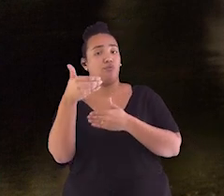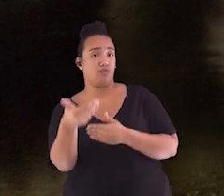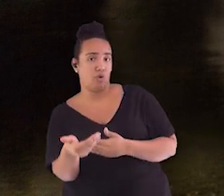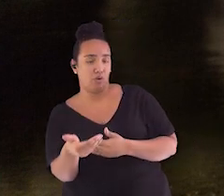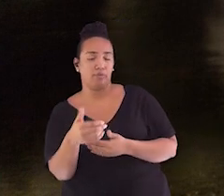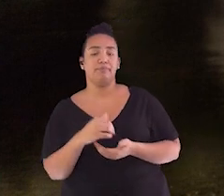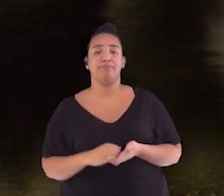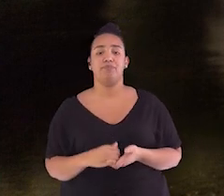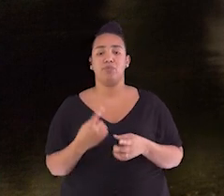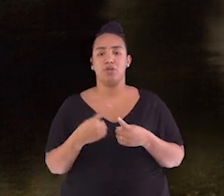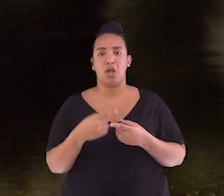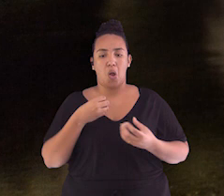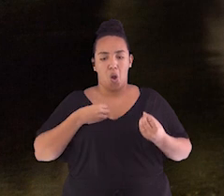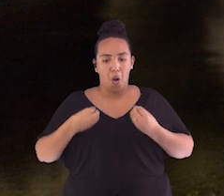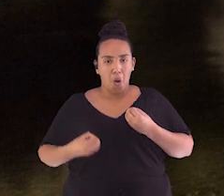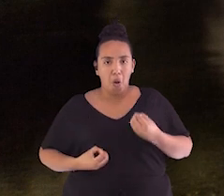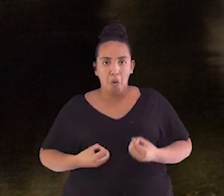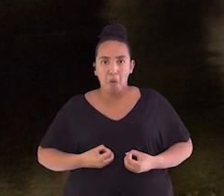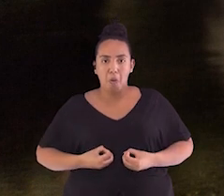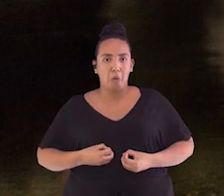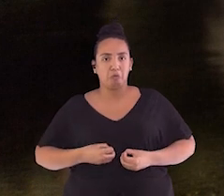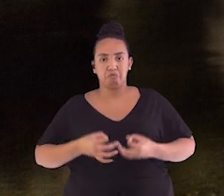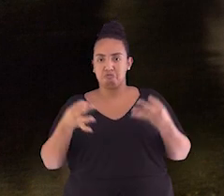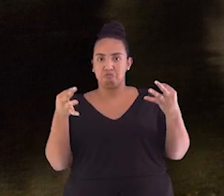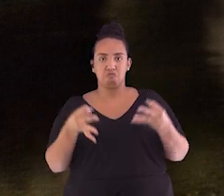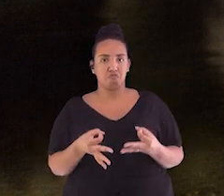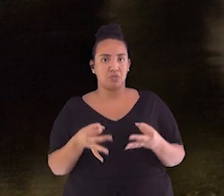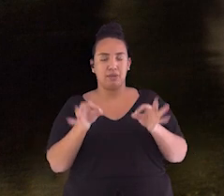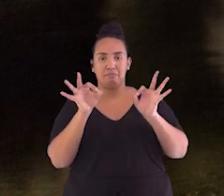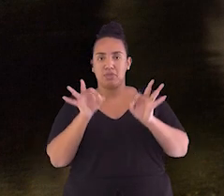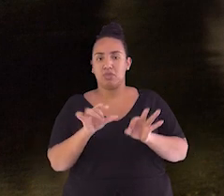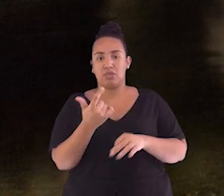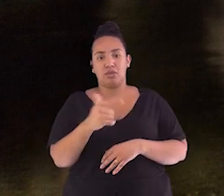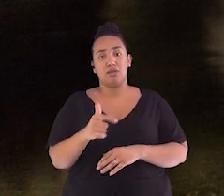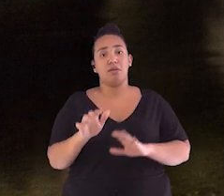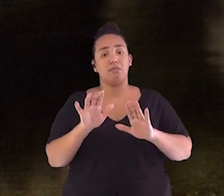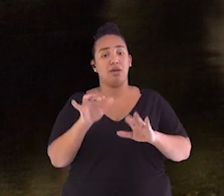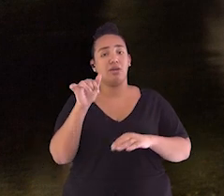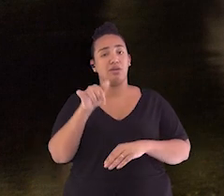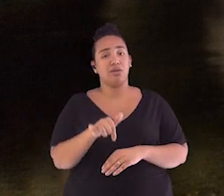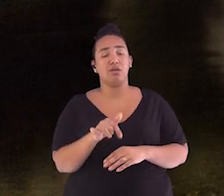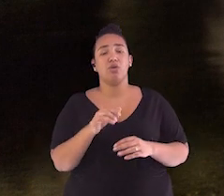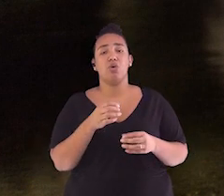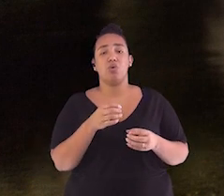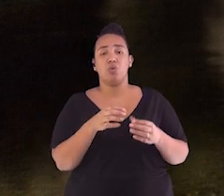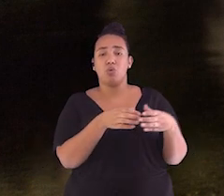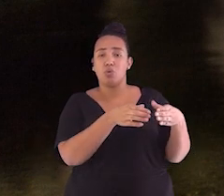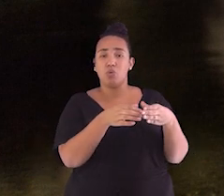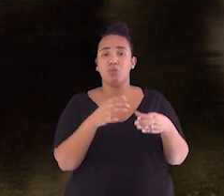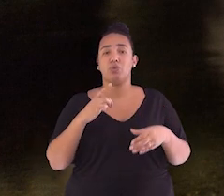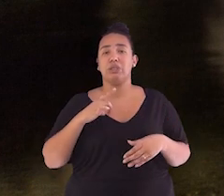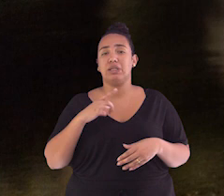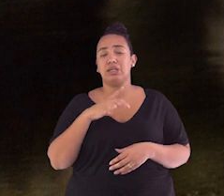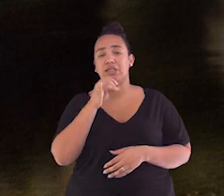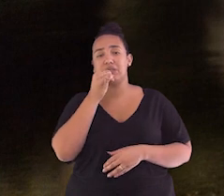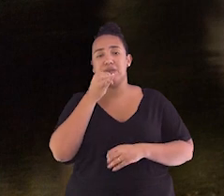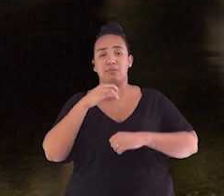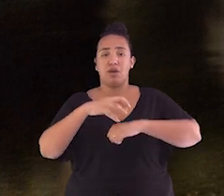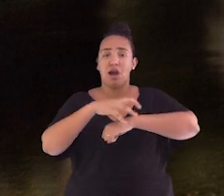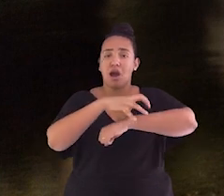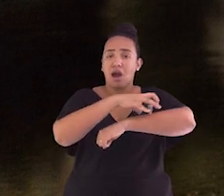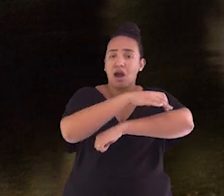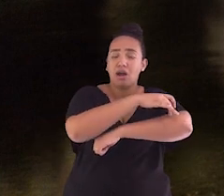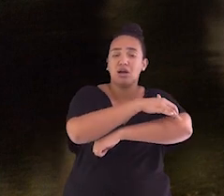órgãos especializados, o grupo inclui também crustáceos, aracnídeos e insetos, como